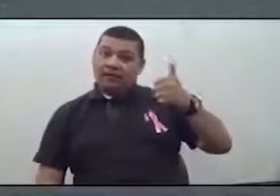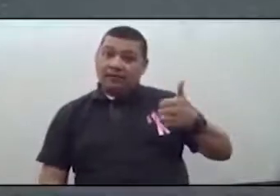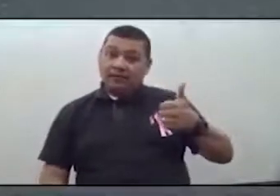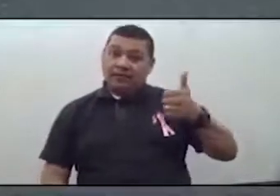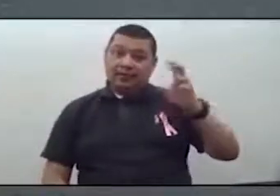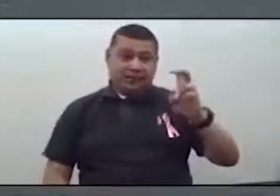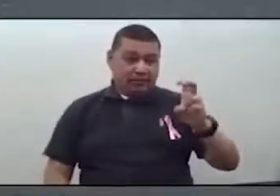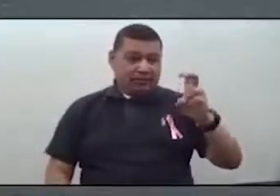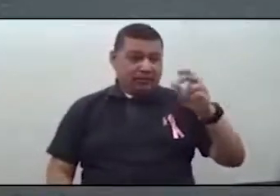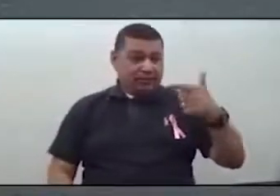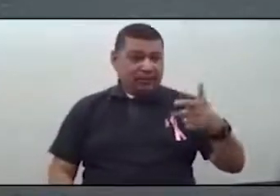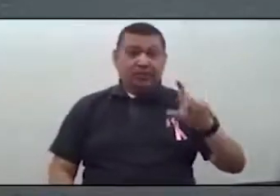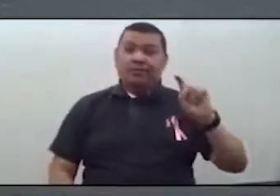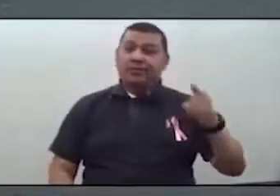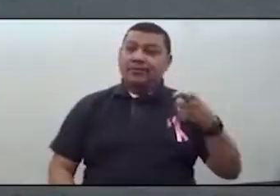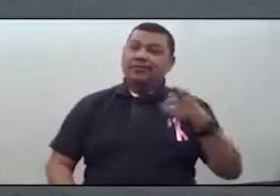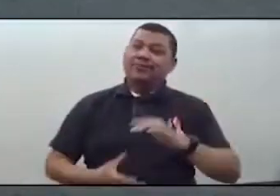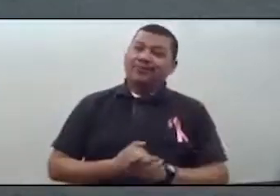milhões e 152 mil.